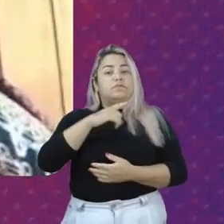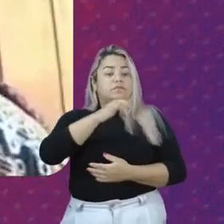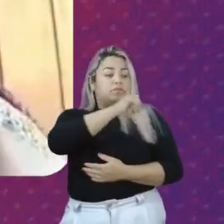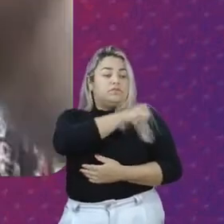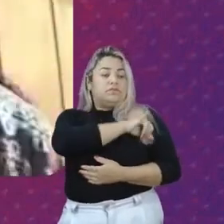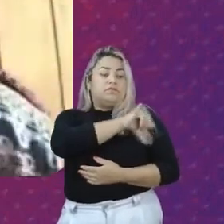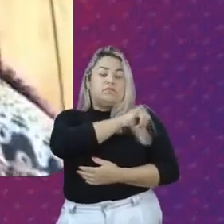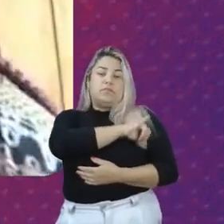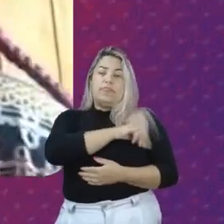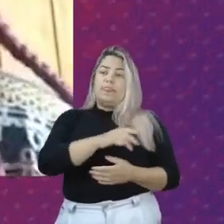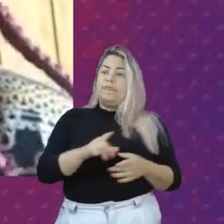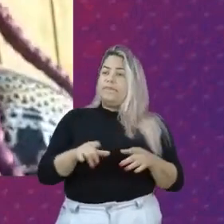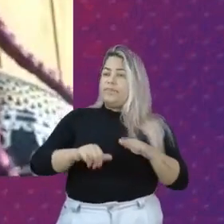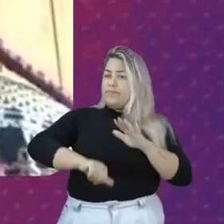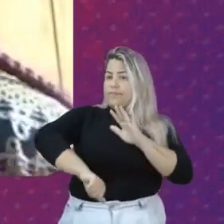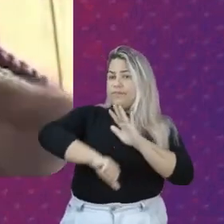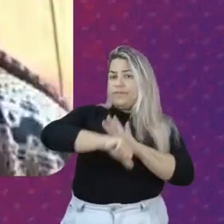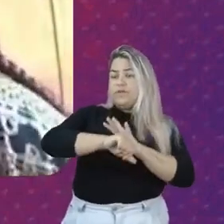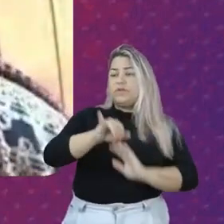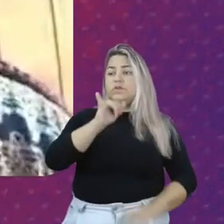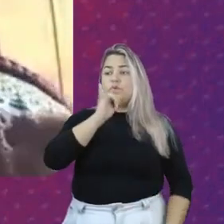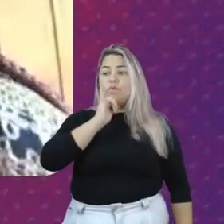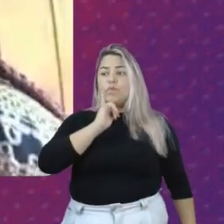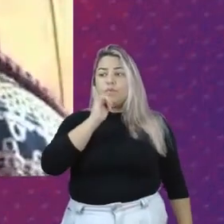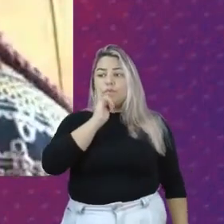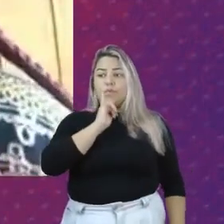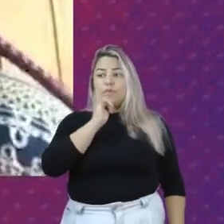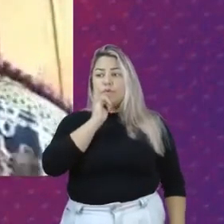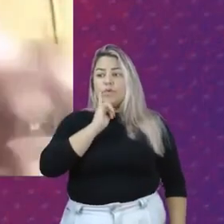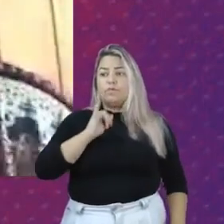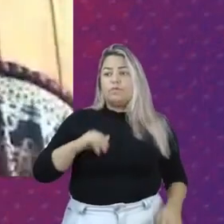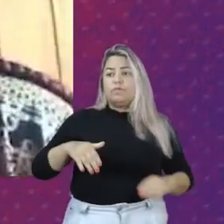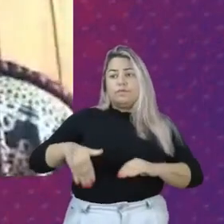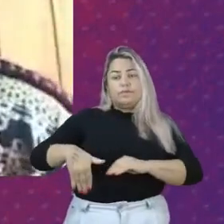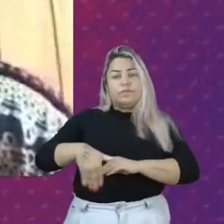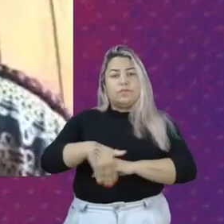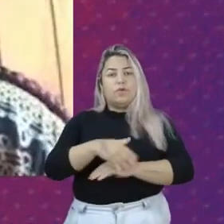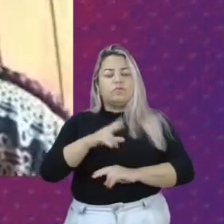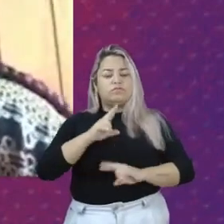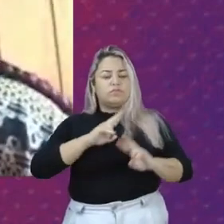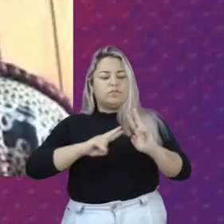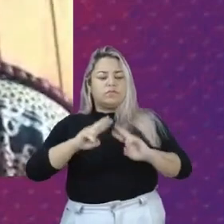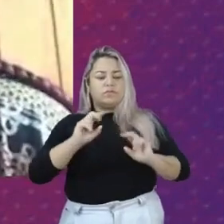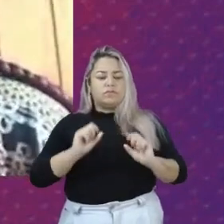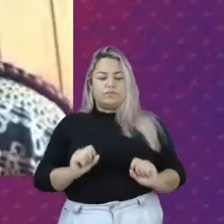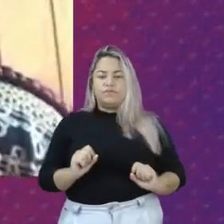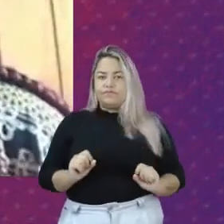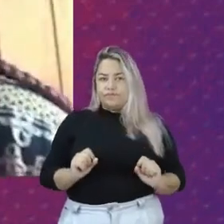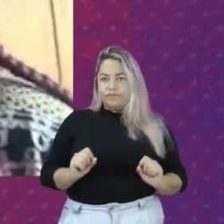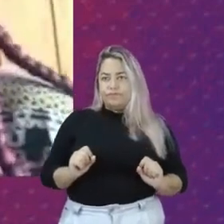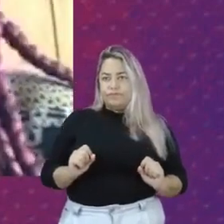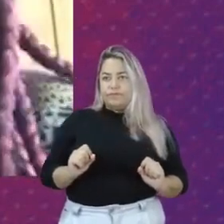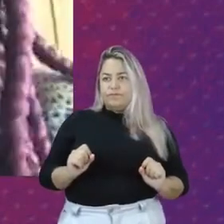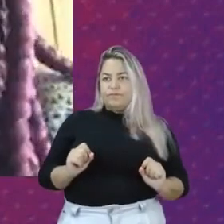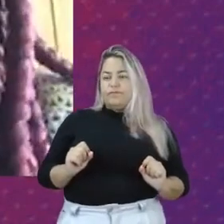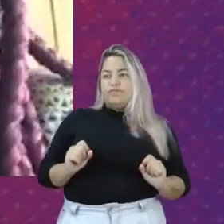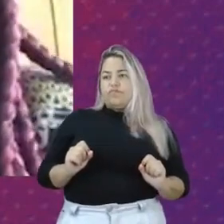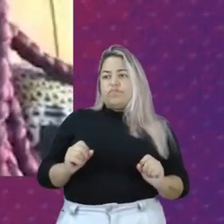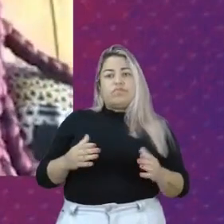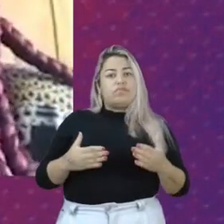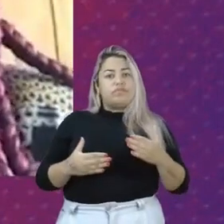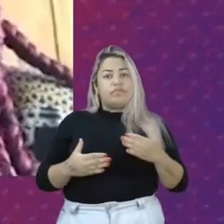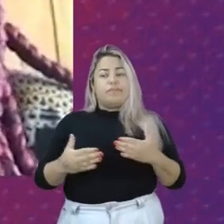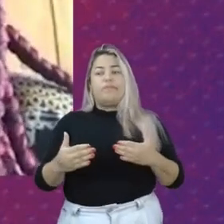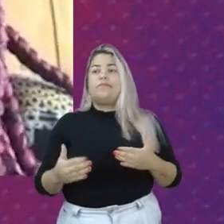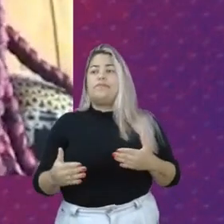Janeiro um processo de criminalização, por exemplo, dos bailes. Quando a gente olha a organização de um baile, é desde